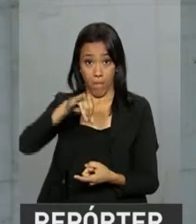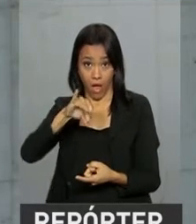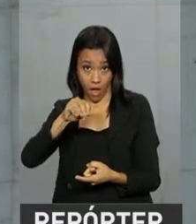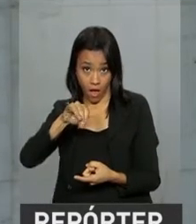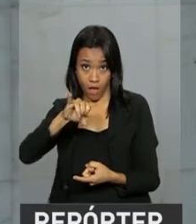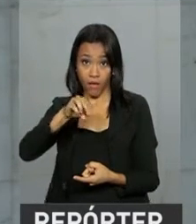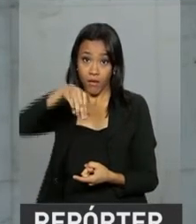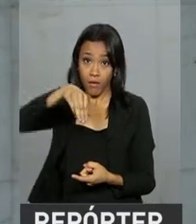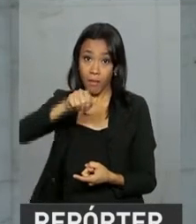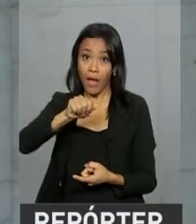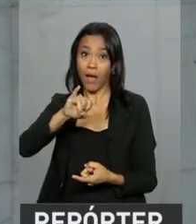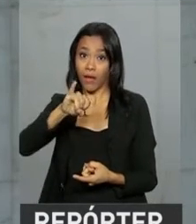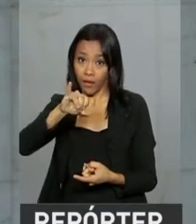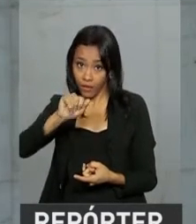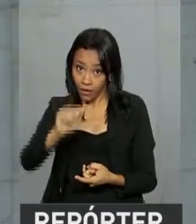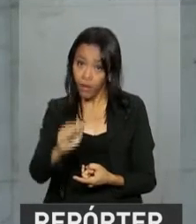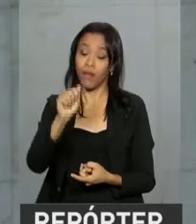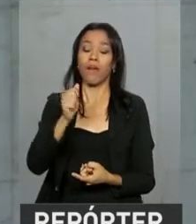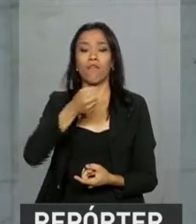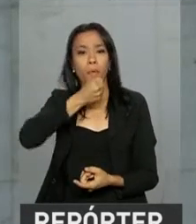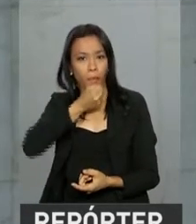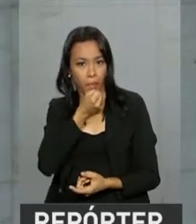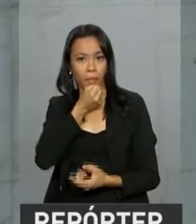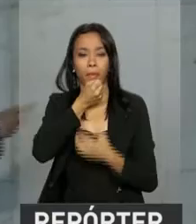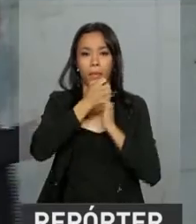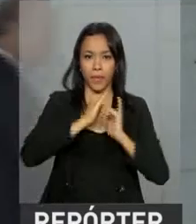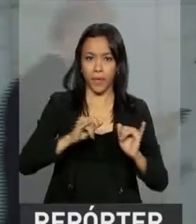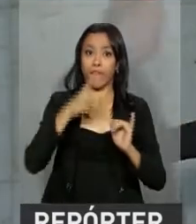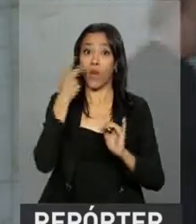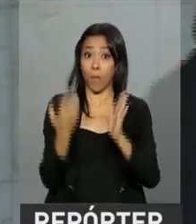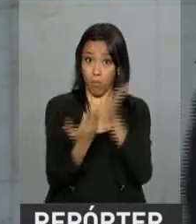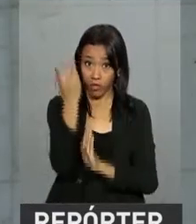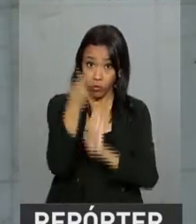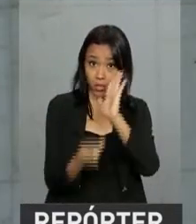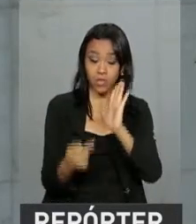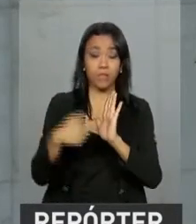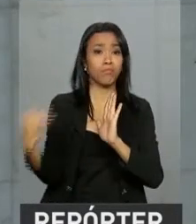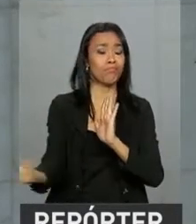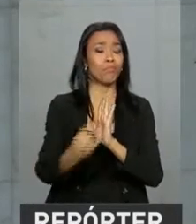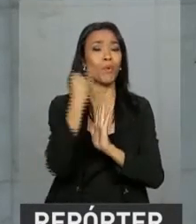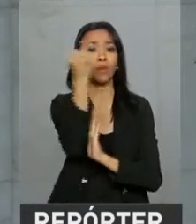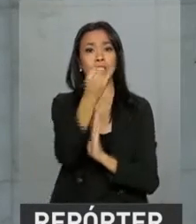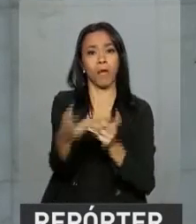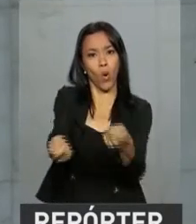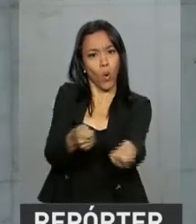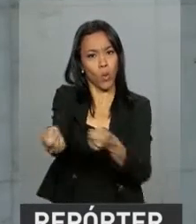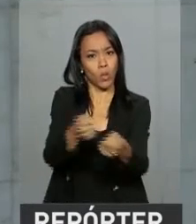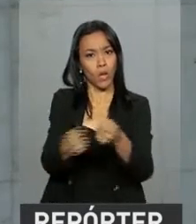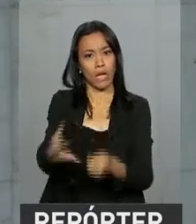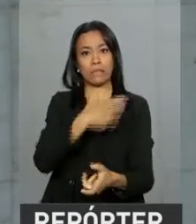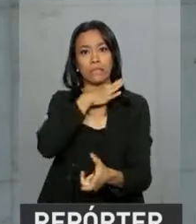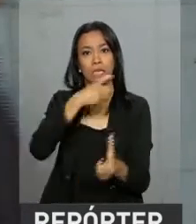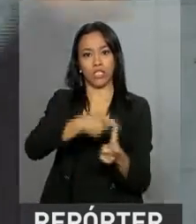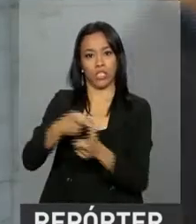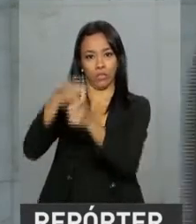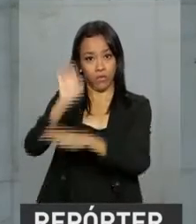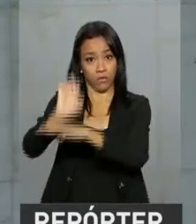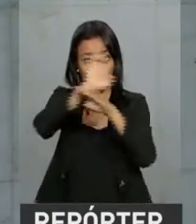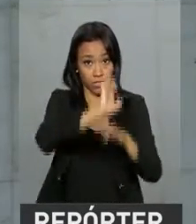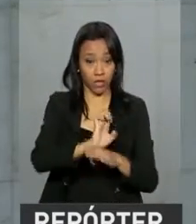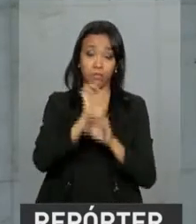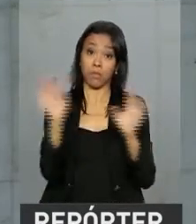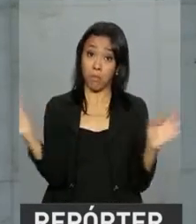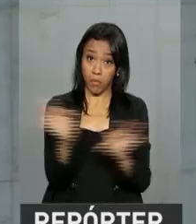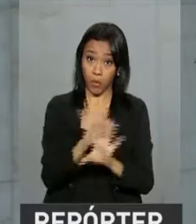disse que a aprovação desse projeto é importante para conter o crescimento da dívida pública dos estados depois de